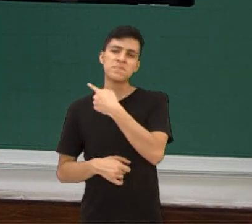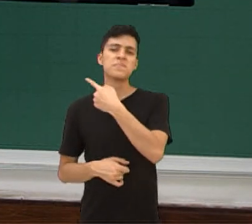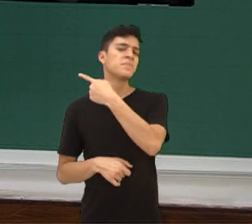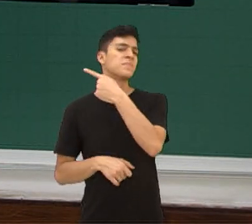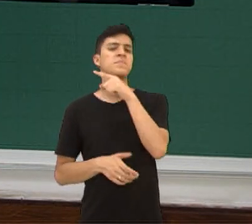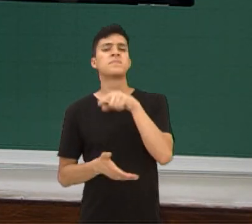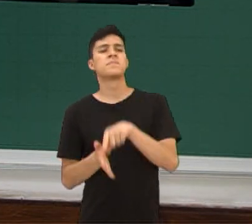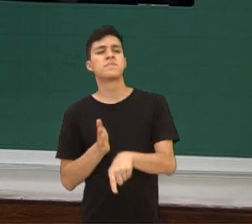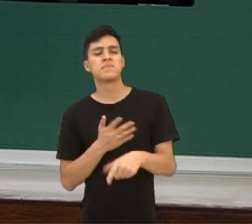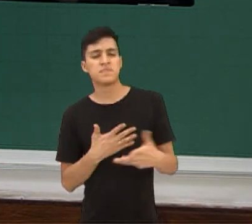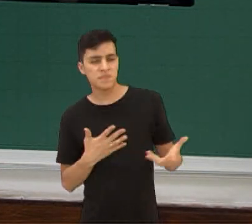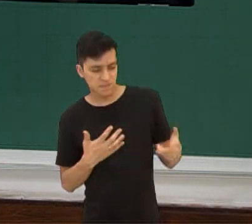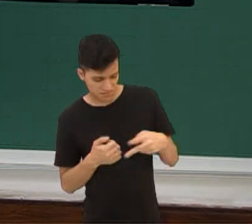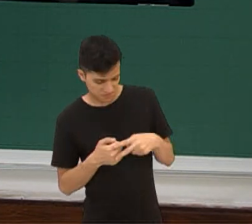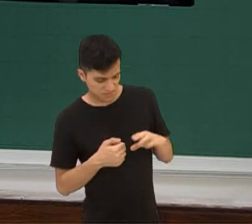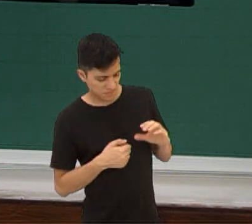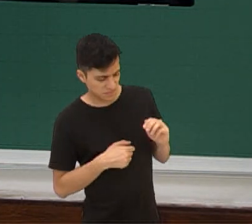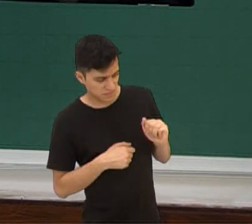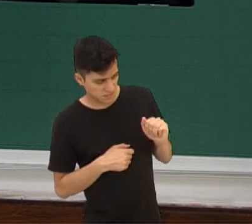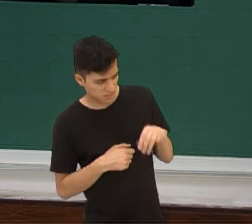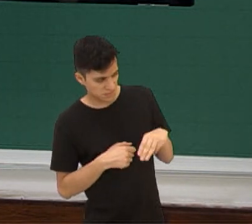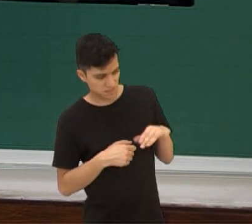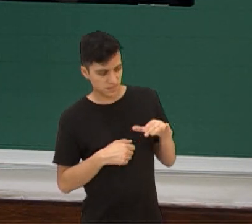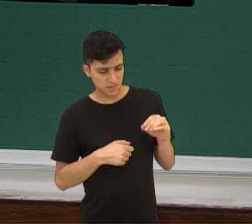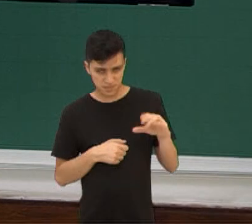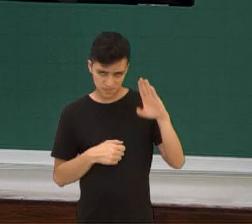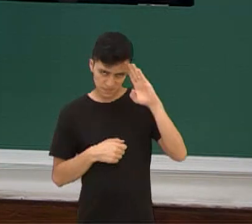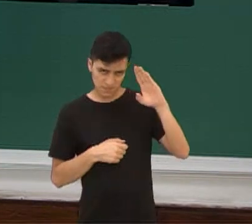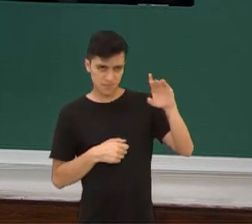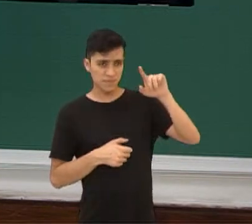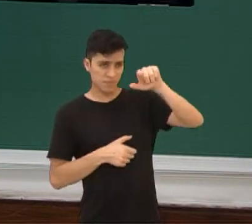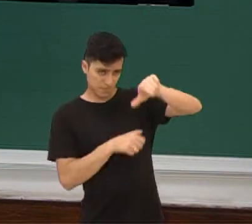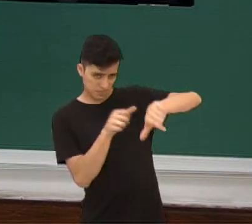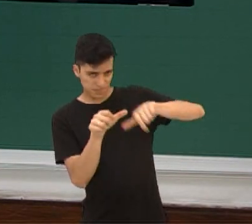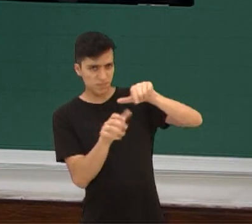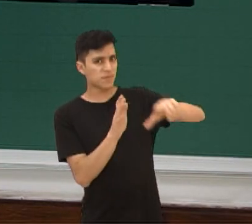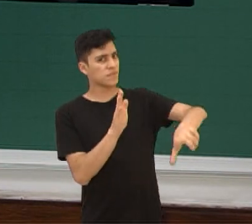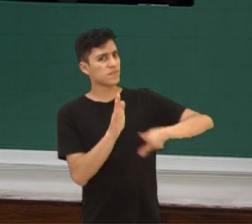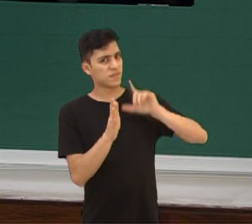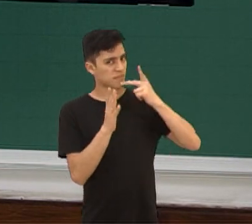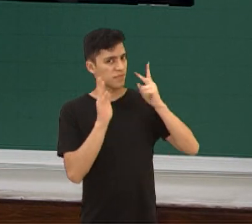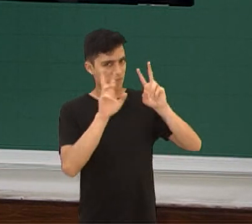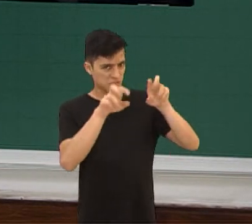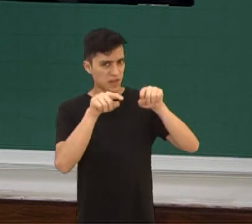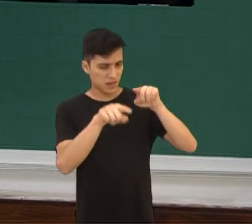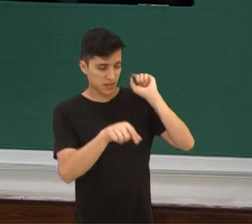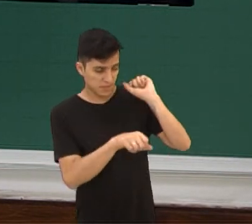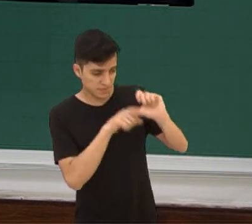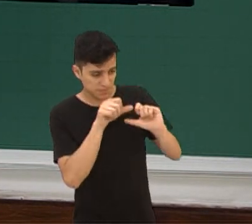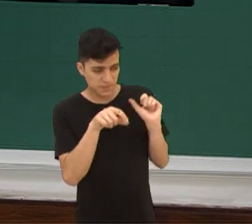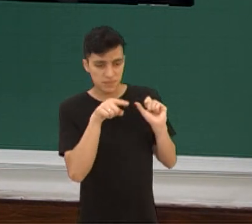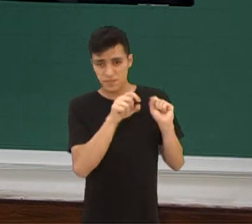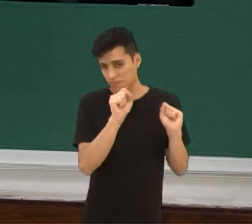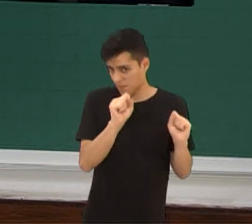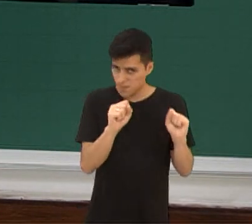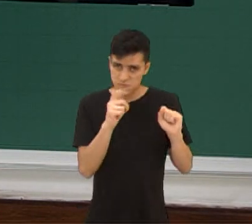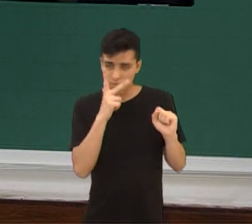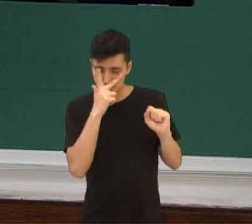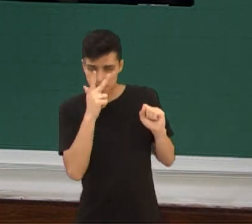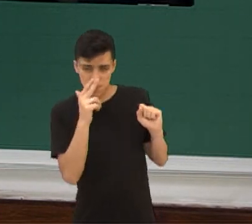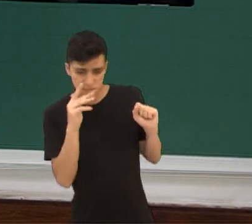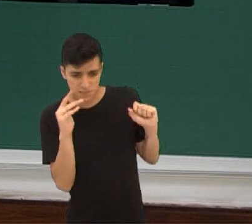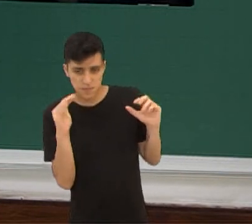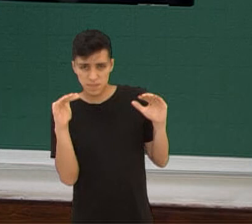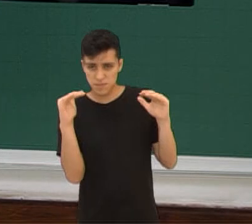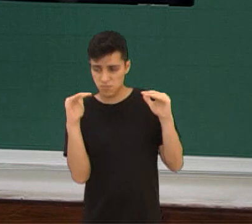Esses verbos de cambio, o verbo de câmbio, principalmente o transformar-se em, que nós acabamos de falar, ele pode ser